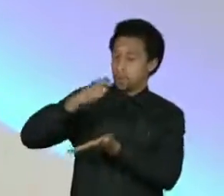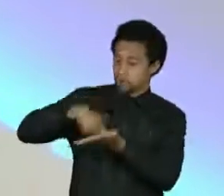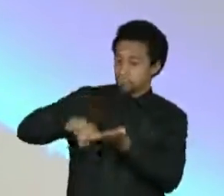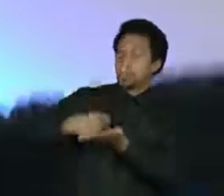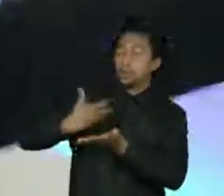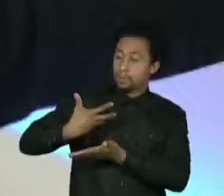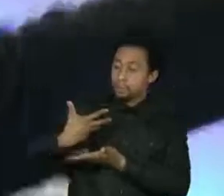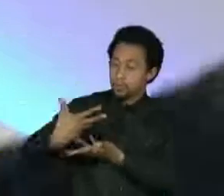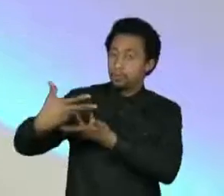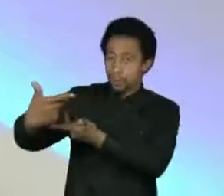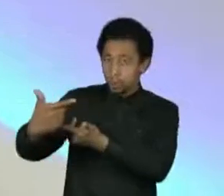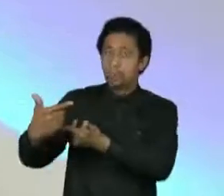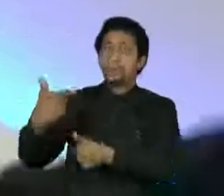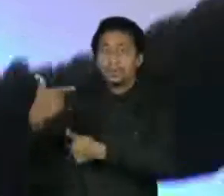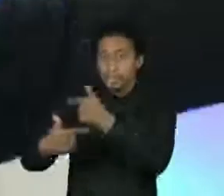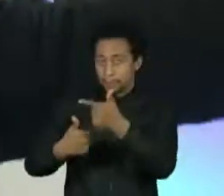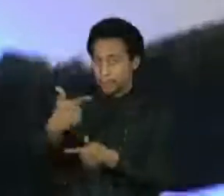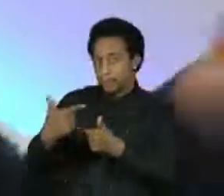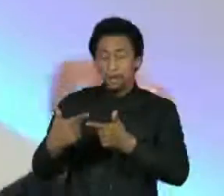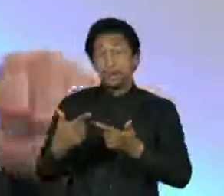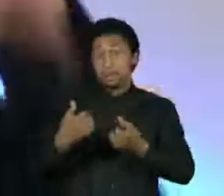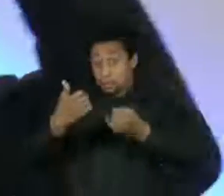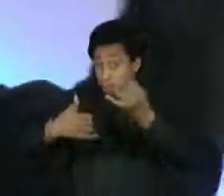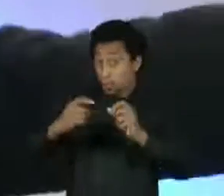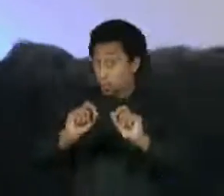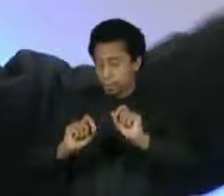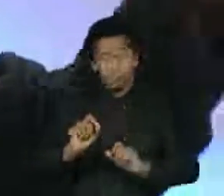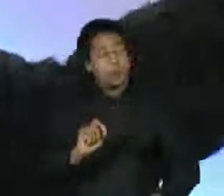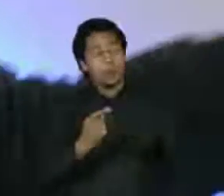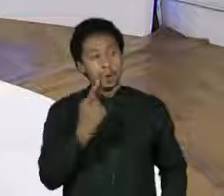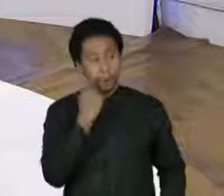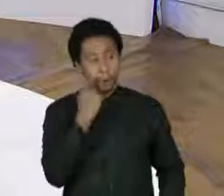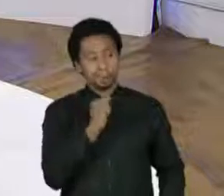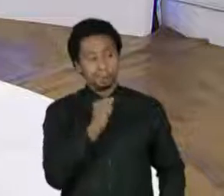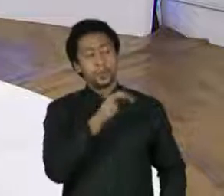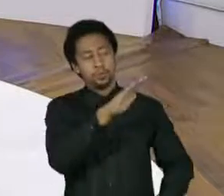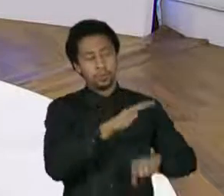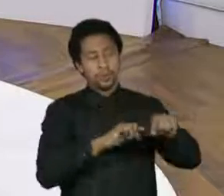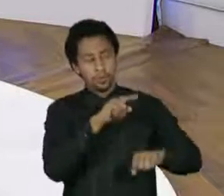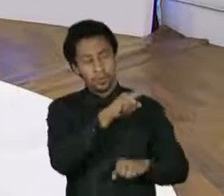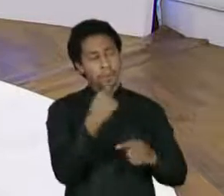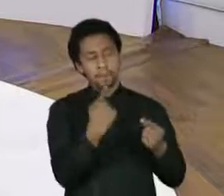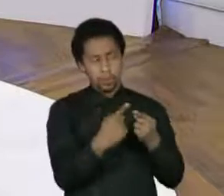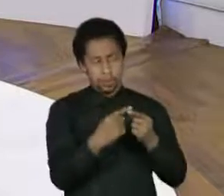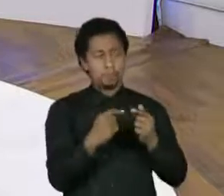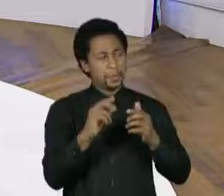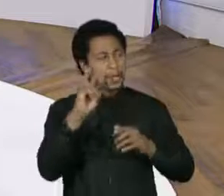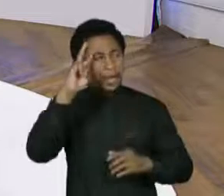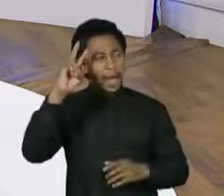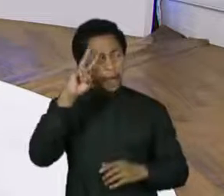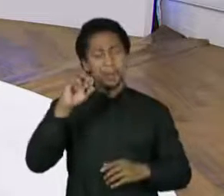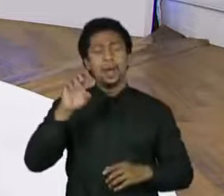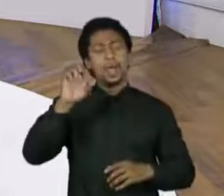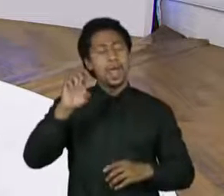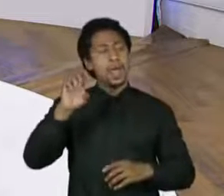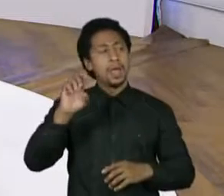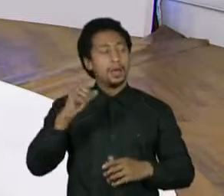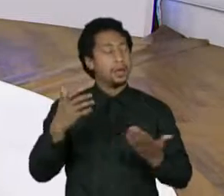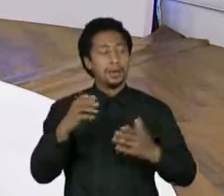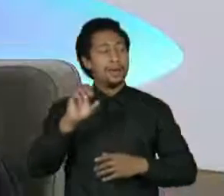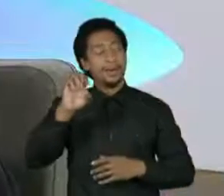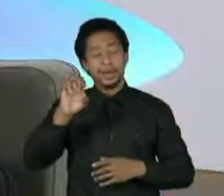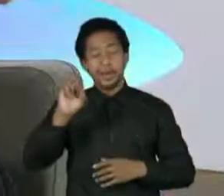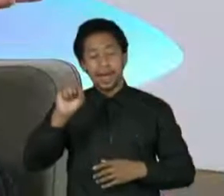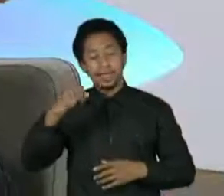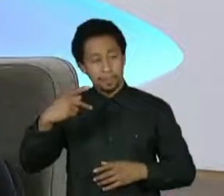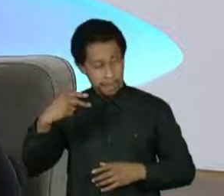pelo aquele comentarista que eu vi na ESPN. Aquele cara que não tem medo de falar, que vai, Se você vier aqui e começar a se moldar, eu não quero mais.